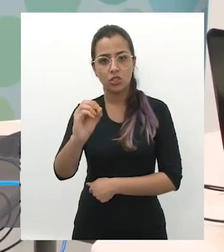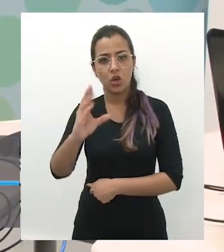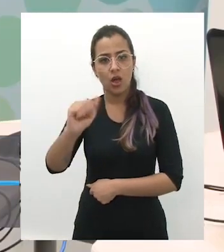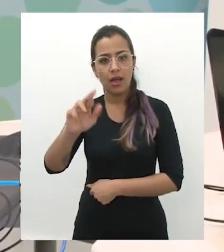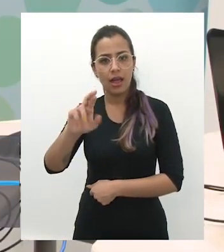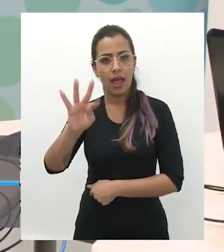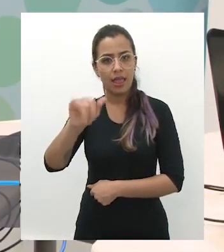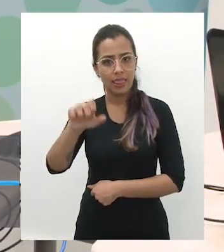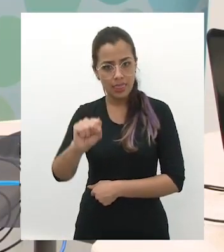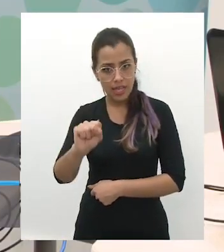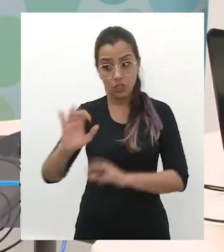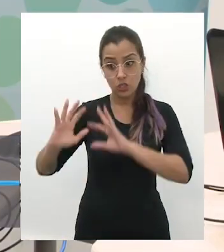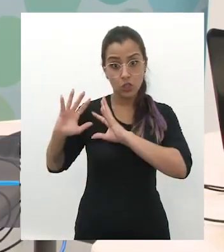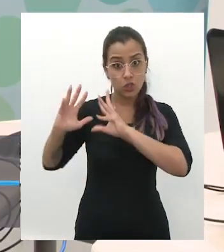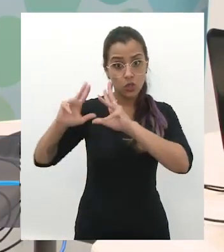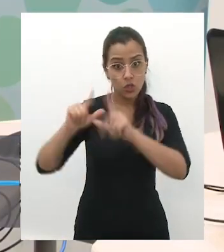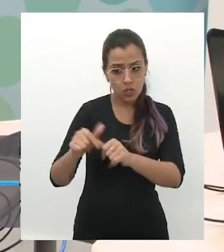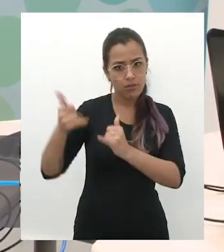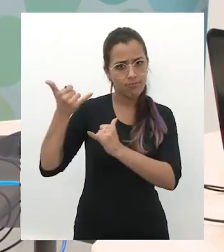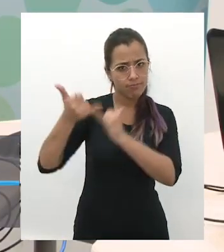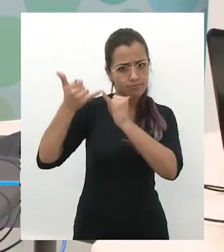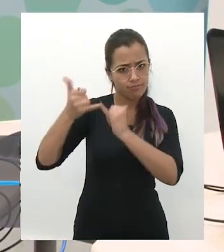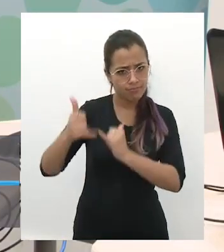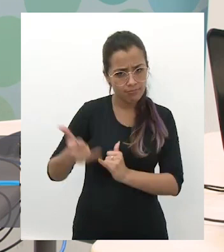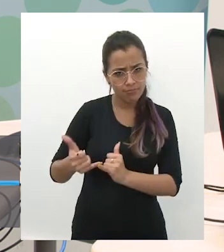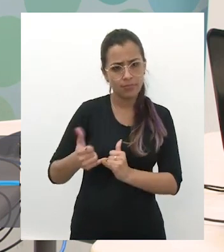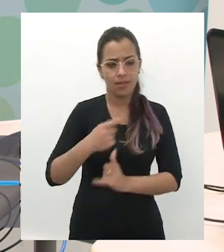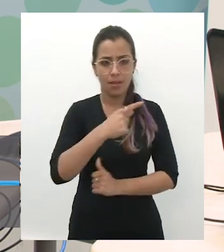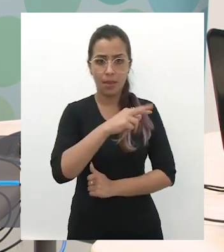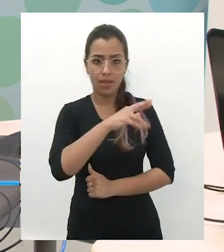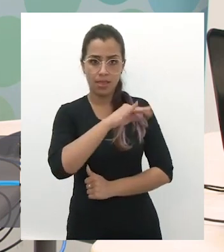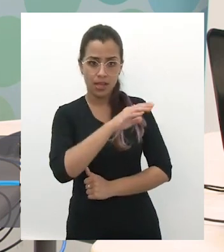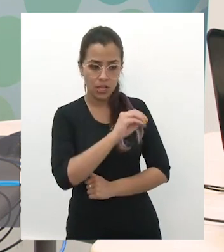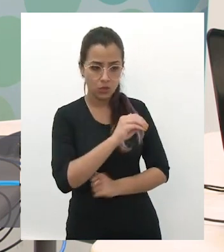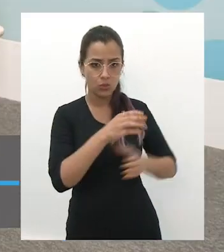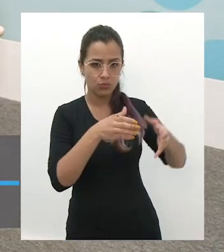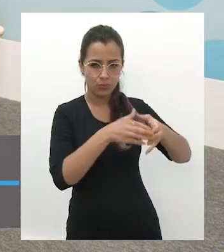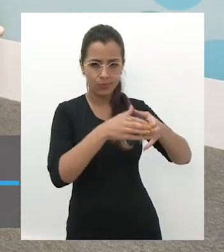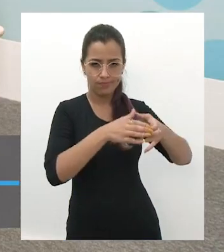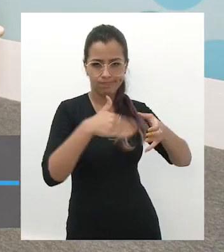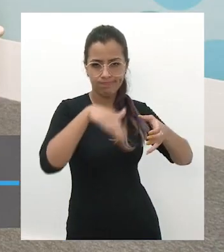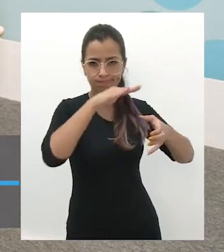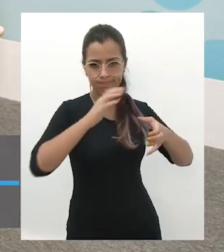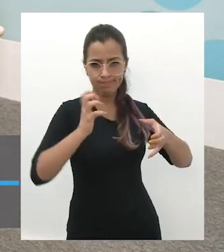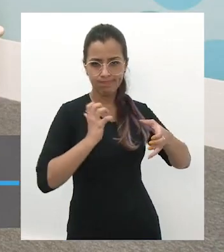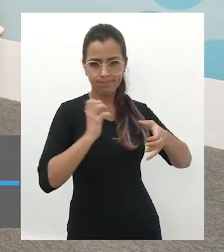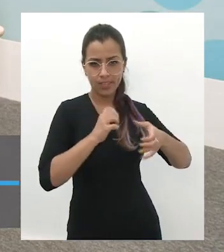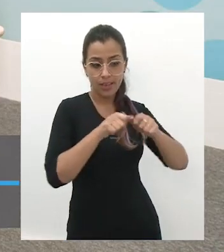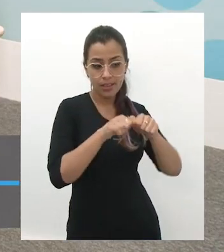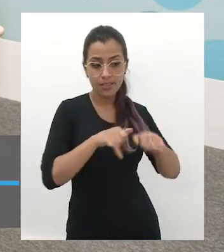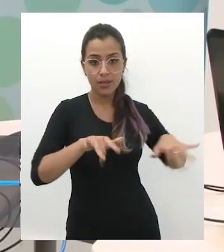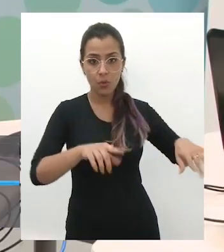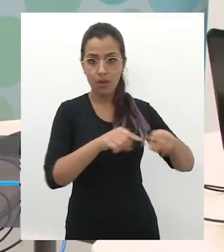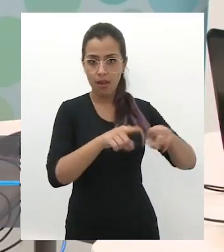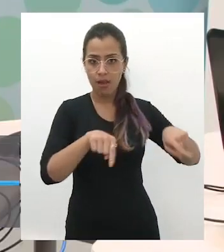a professora Janaína explicou para a gente entre os patrícios, que iam distribuindo terras ali para os seus parceiros, para os seus mais próximos,